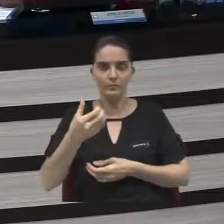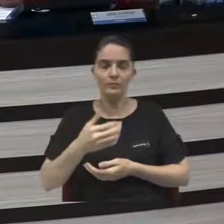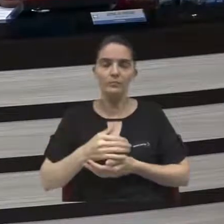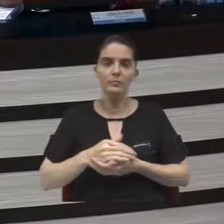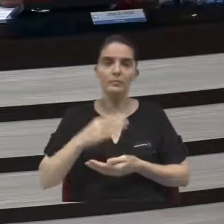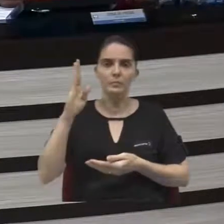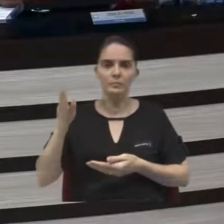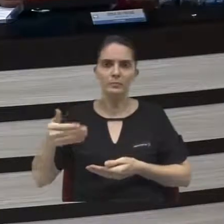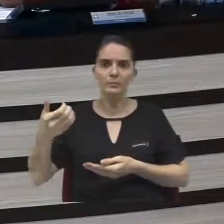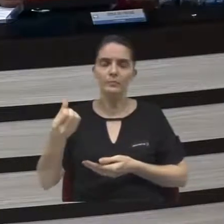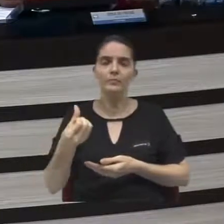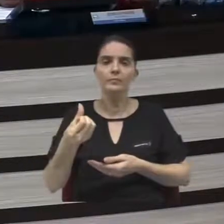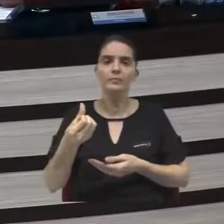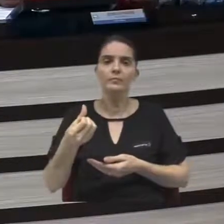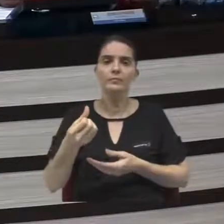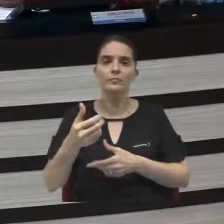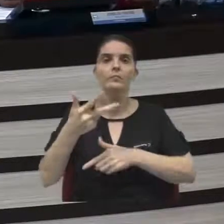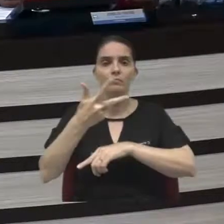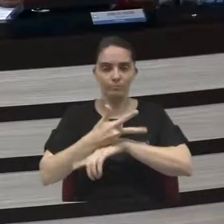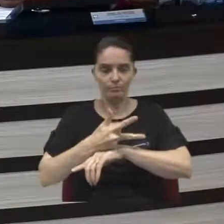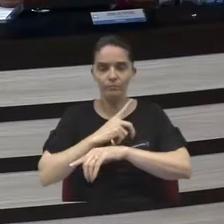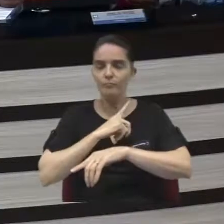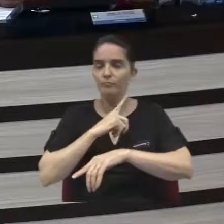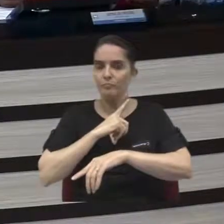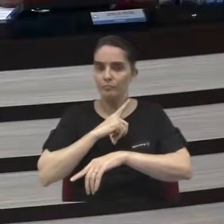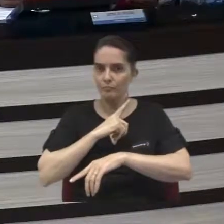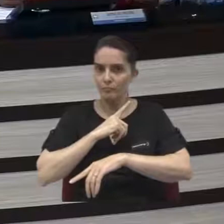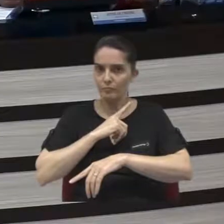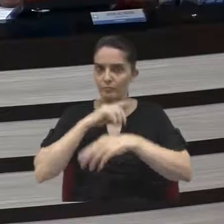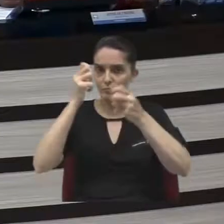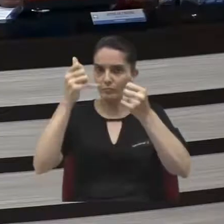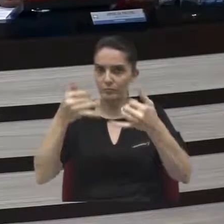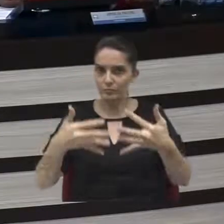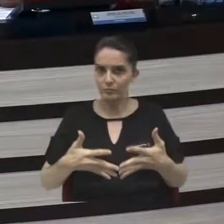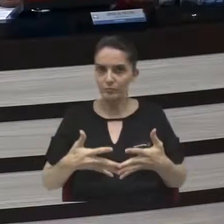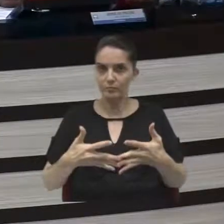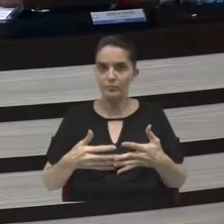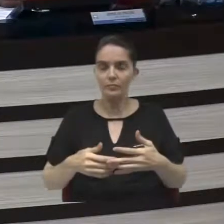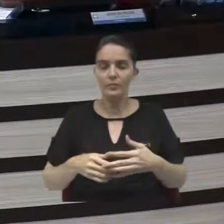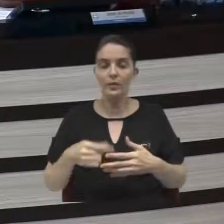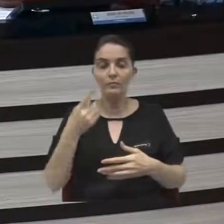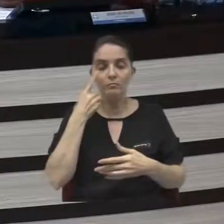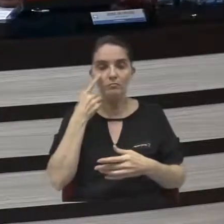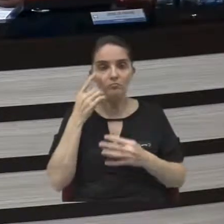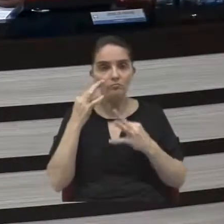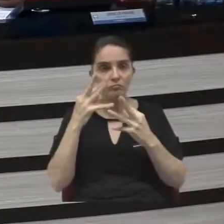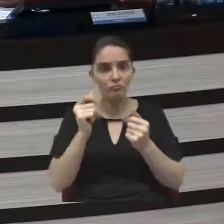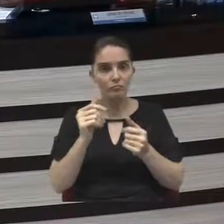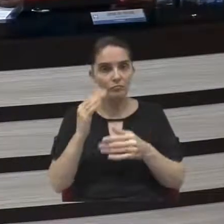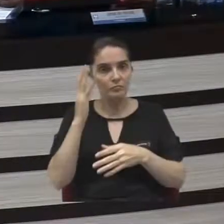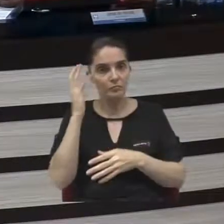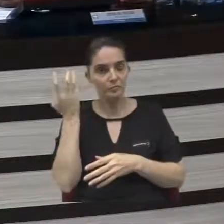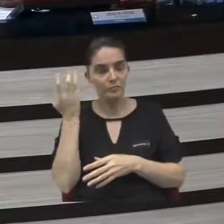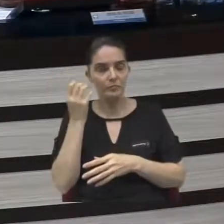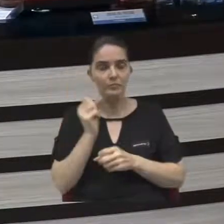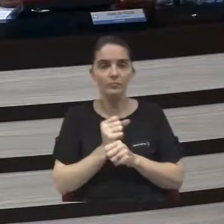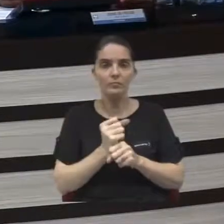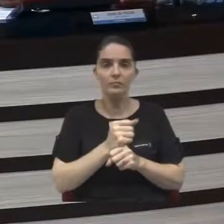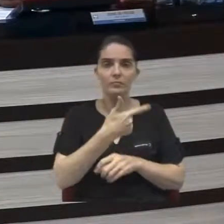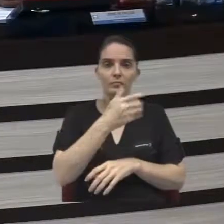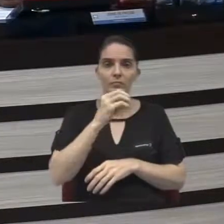004426986.16, gravado em mídia digital, relativo ao exame das contas do exercício de